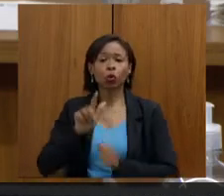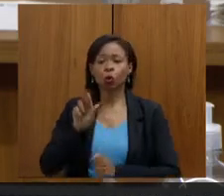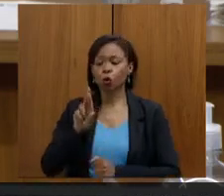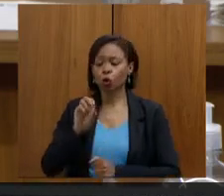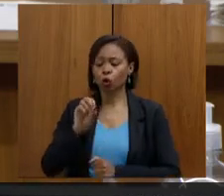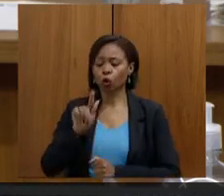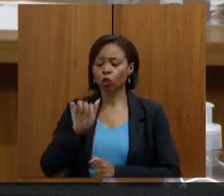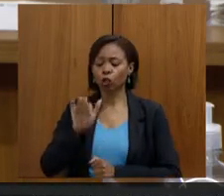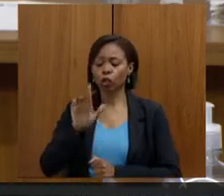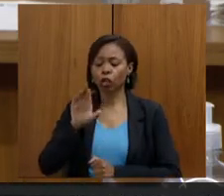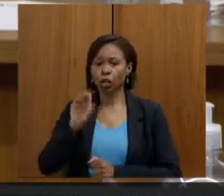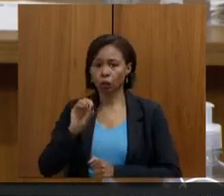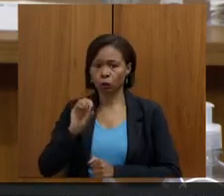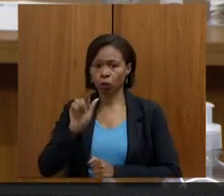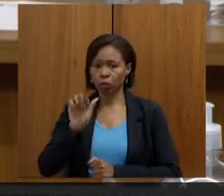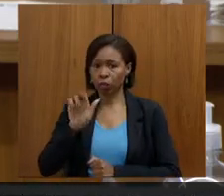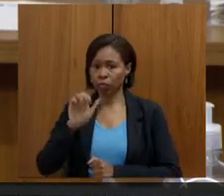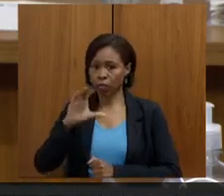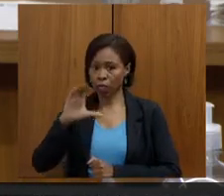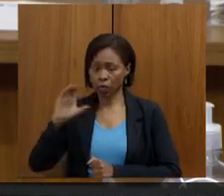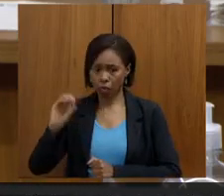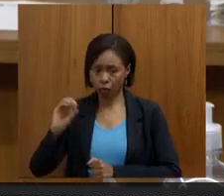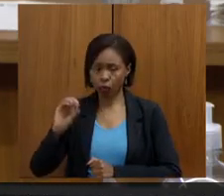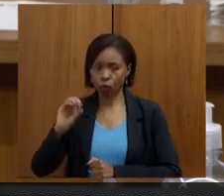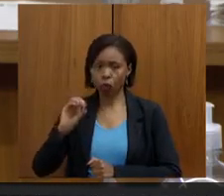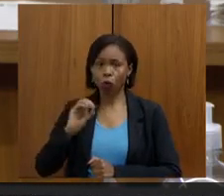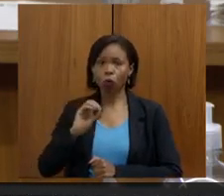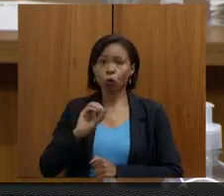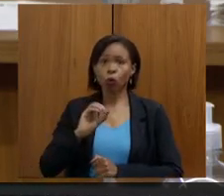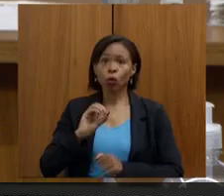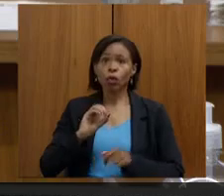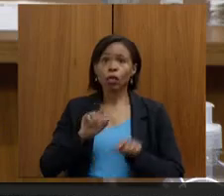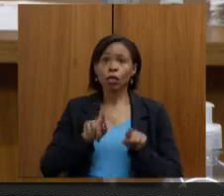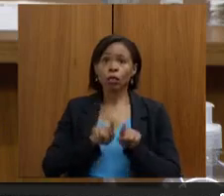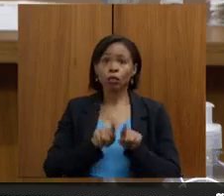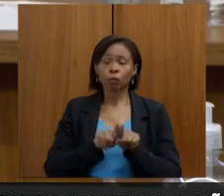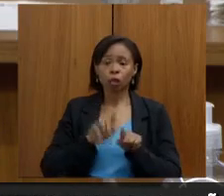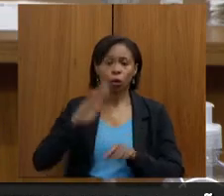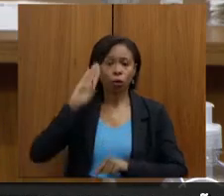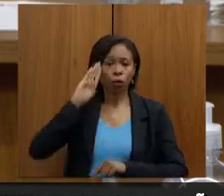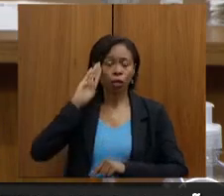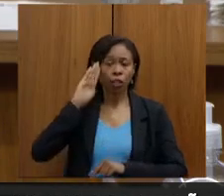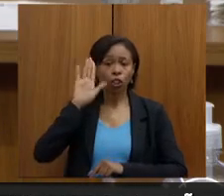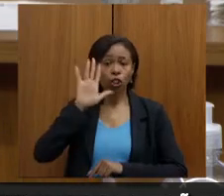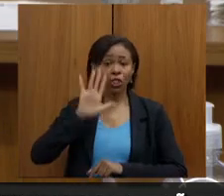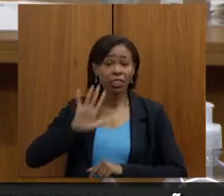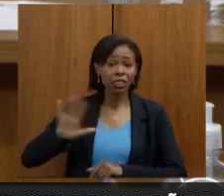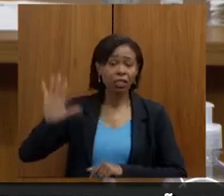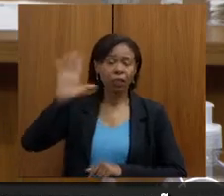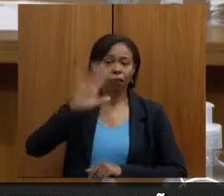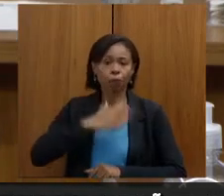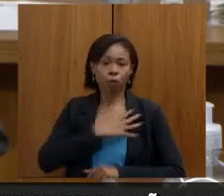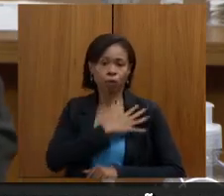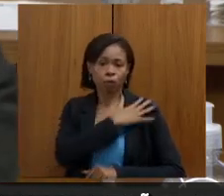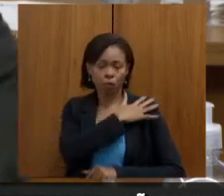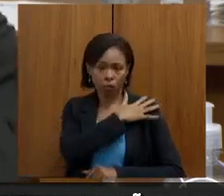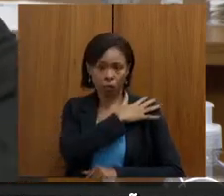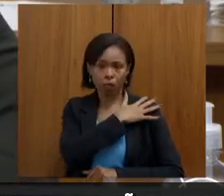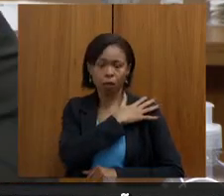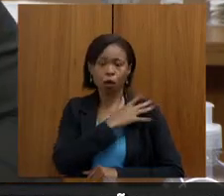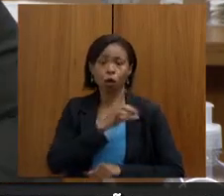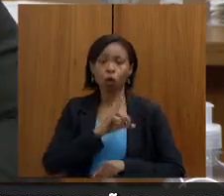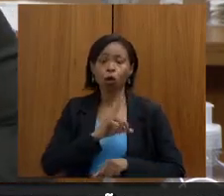ao comandante-geral da Polícia Militar comprimento aqui no nosso Deputado Gil Pereira se faz presente ao nosso